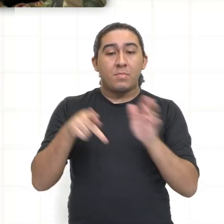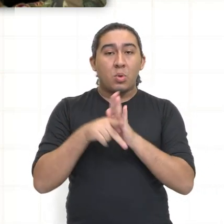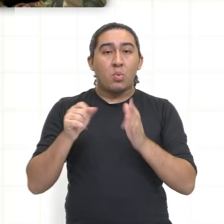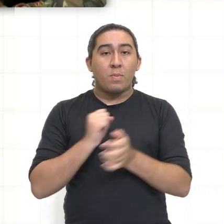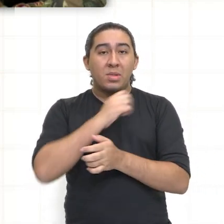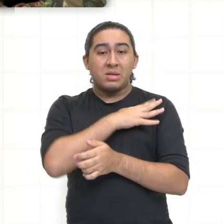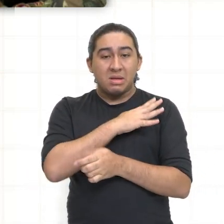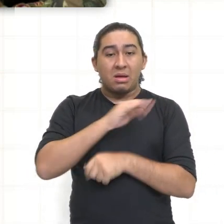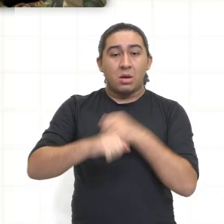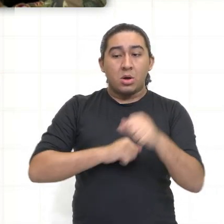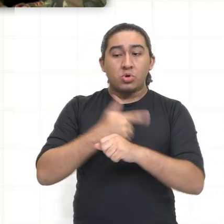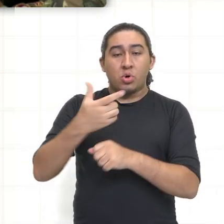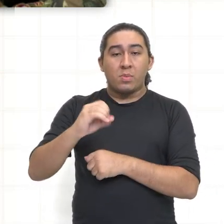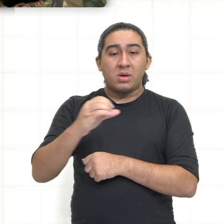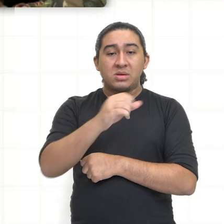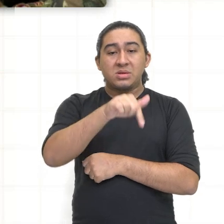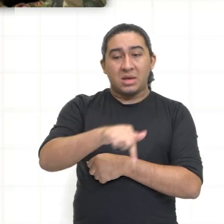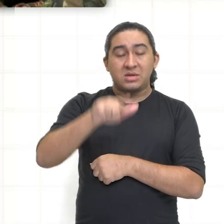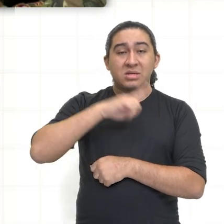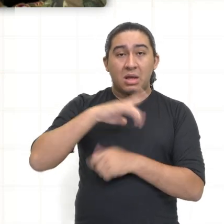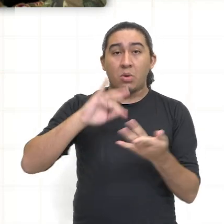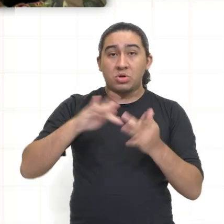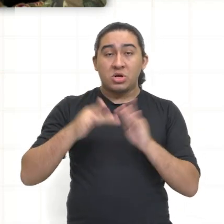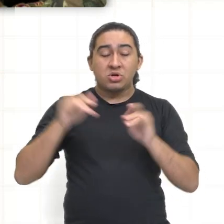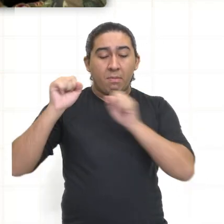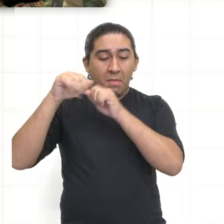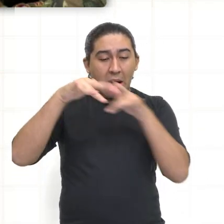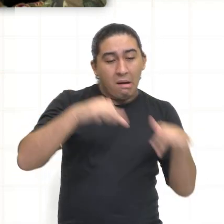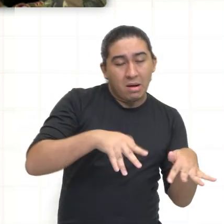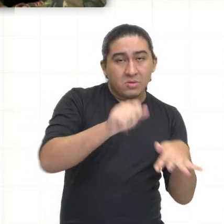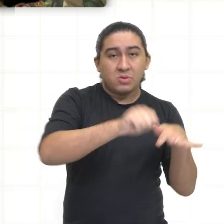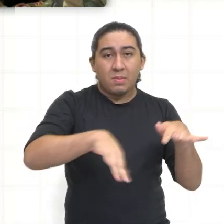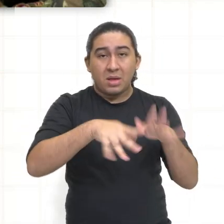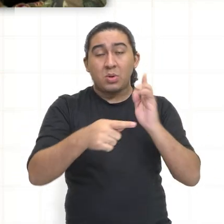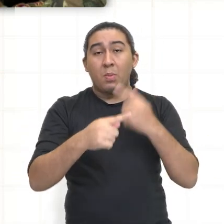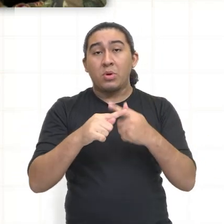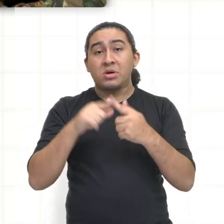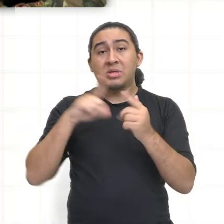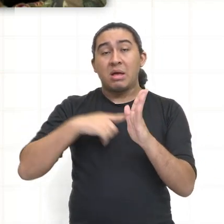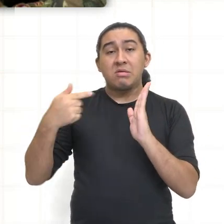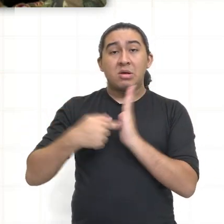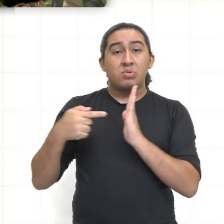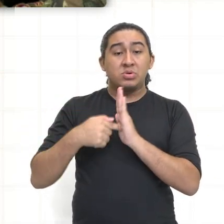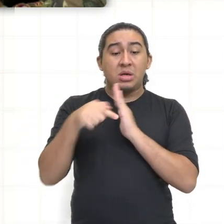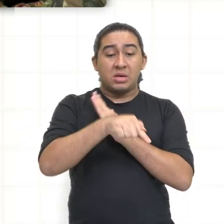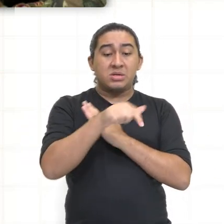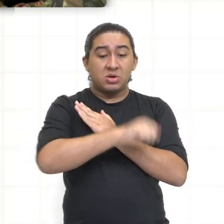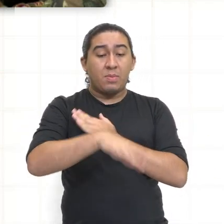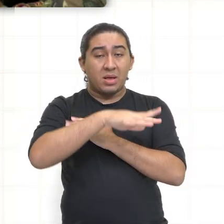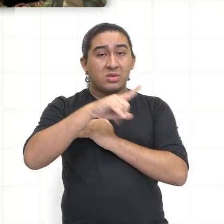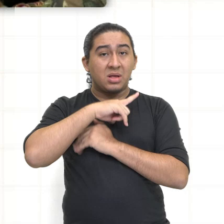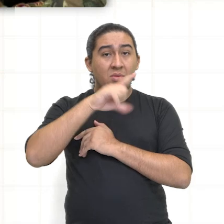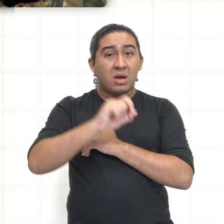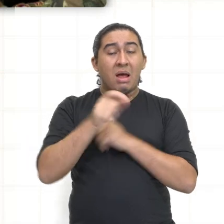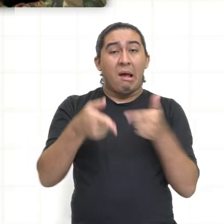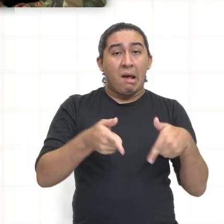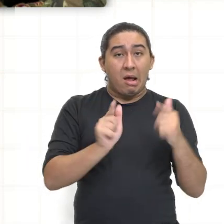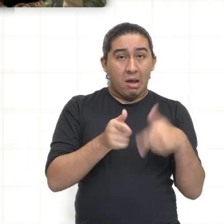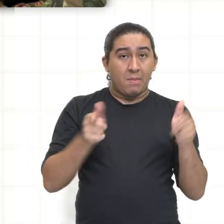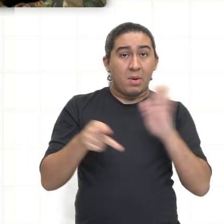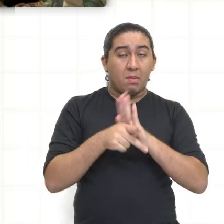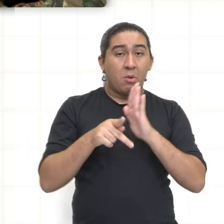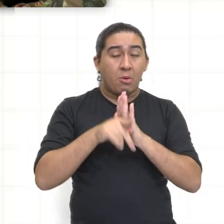estar inserido nesse contexto de invadir o território iraquiano por conta de denúncias de que o território havia ali a presença de